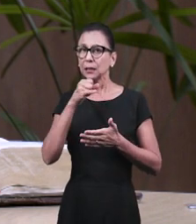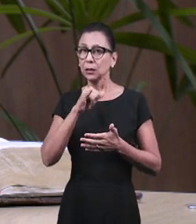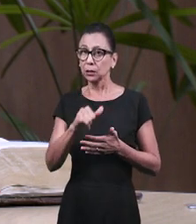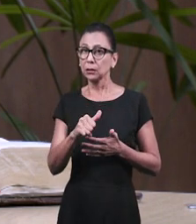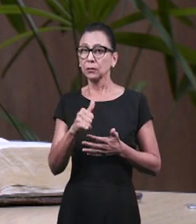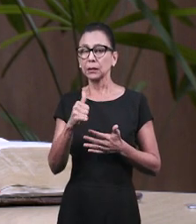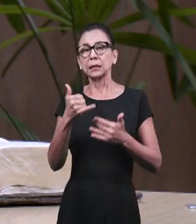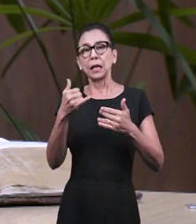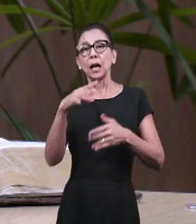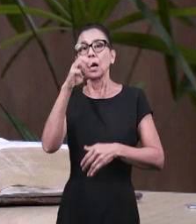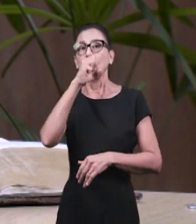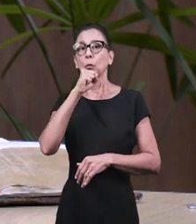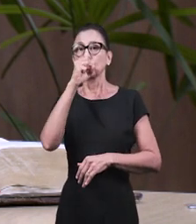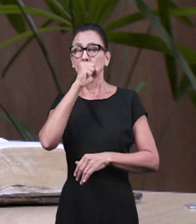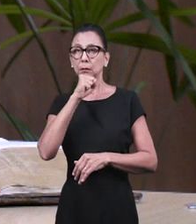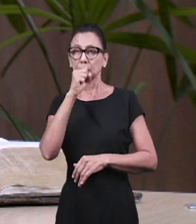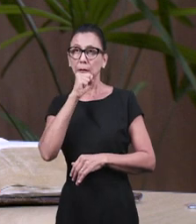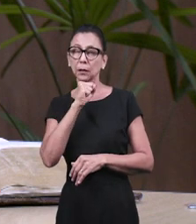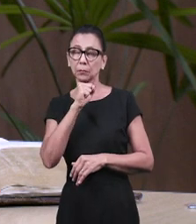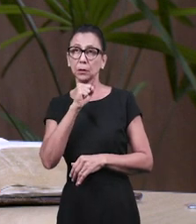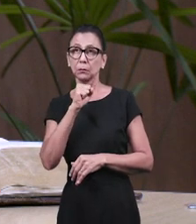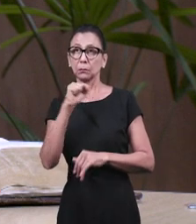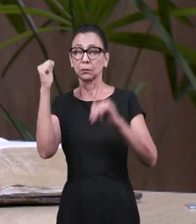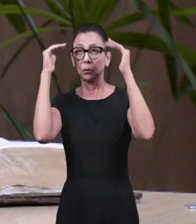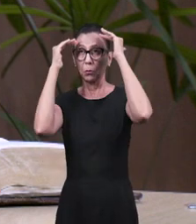tropeçar no item da lei,